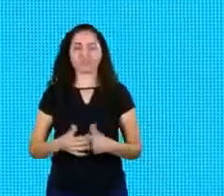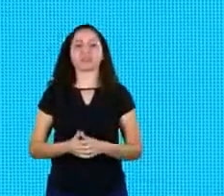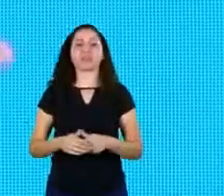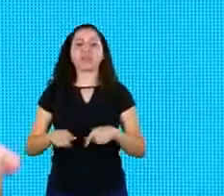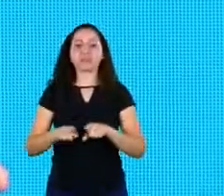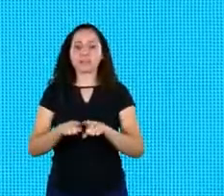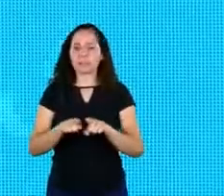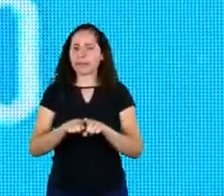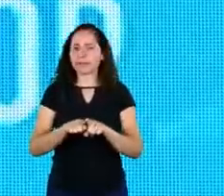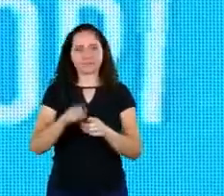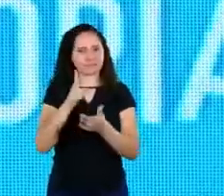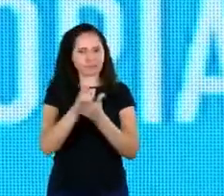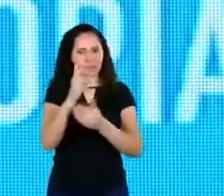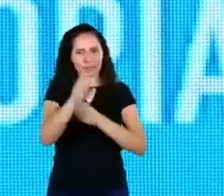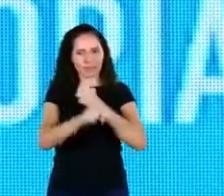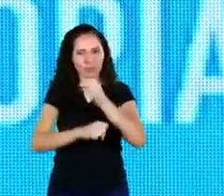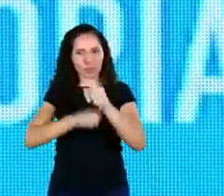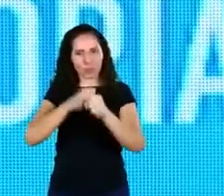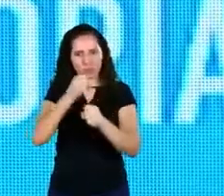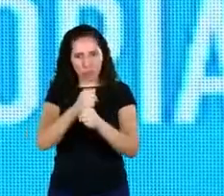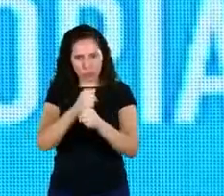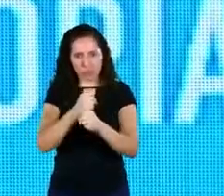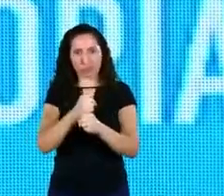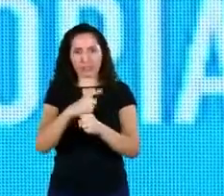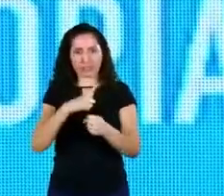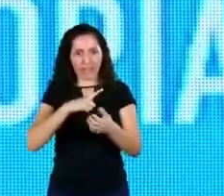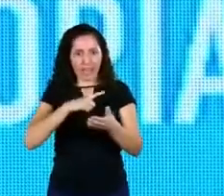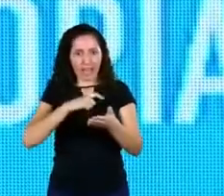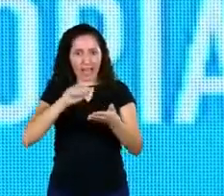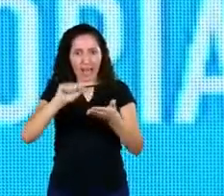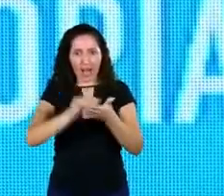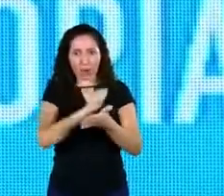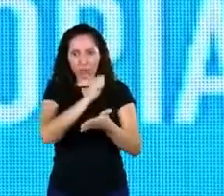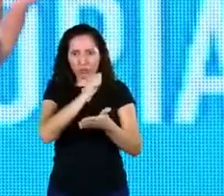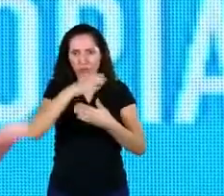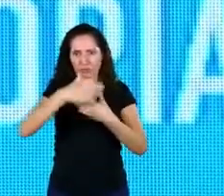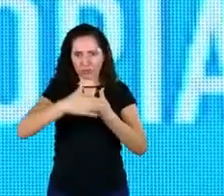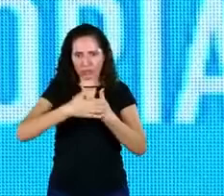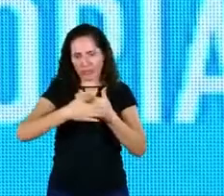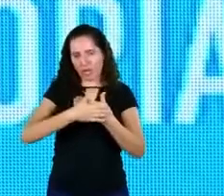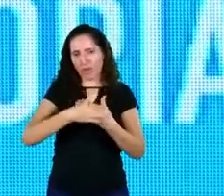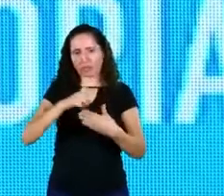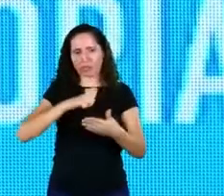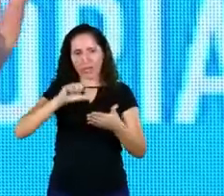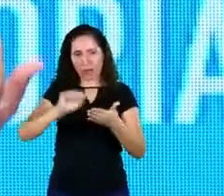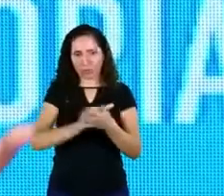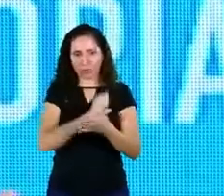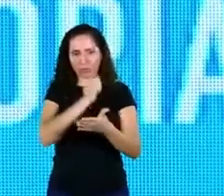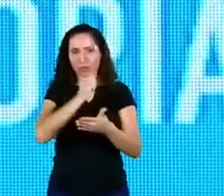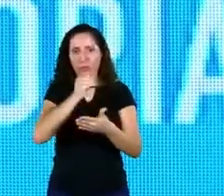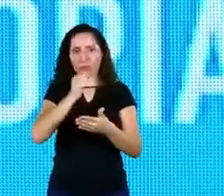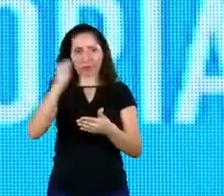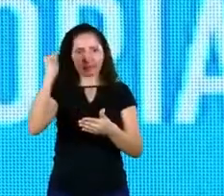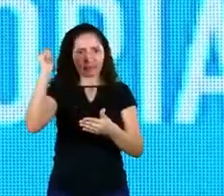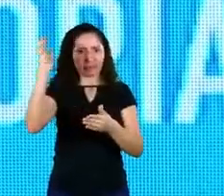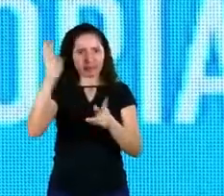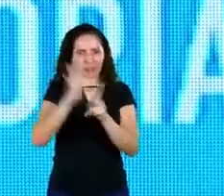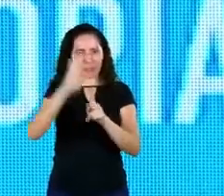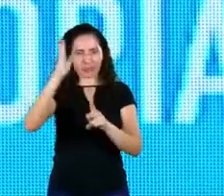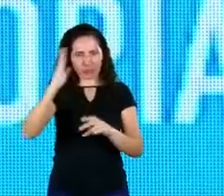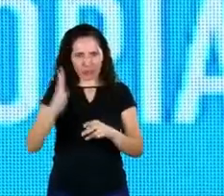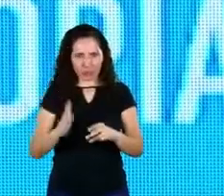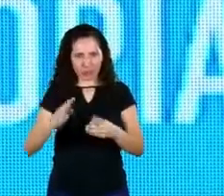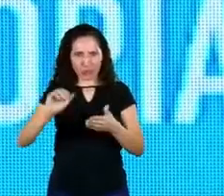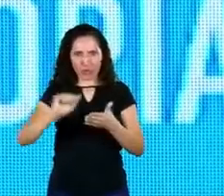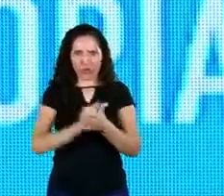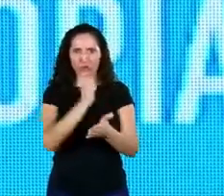a cada ano, autores da cidade, autores de Ribeirão Preto, autores nacionais, autores da educação. Esse ano nós